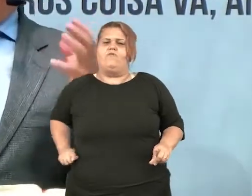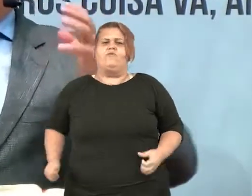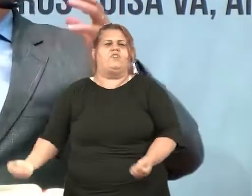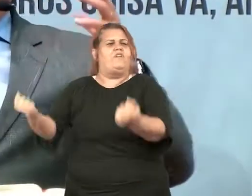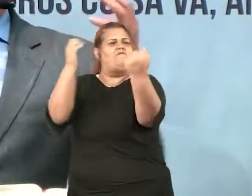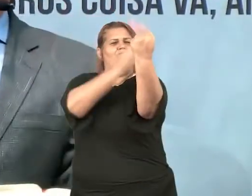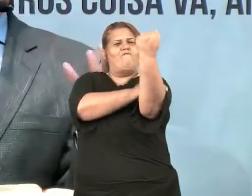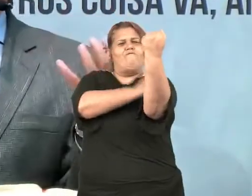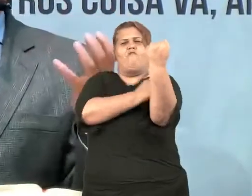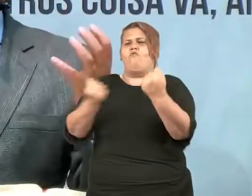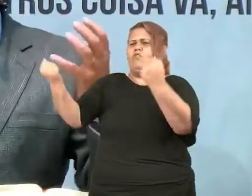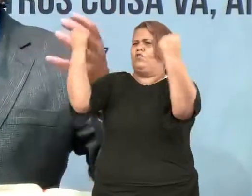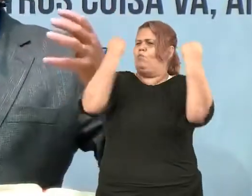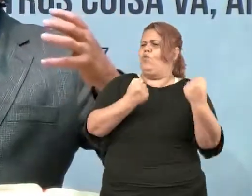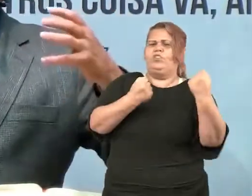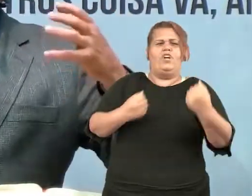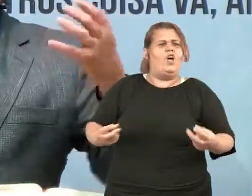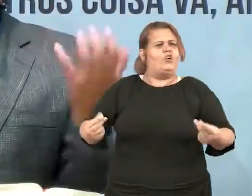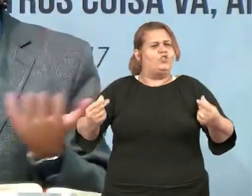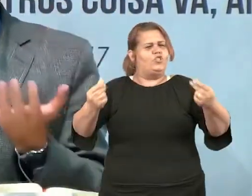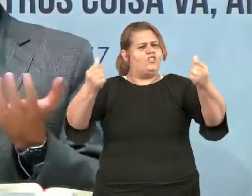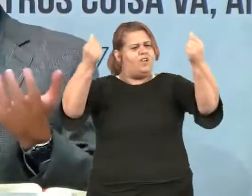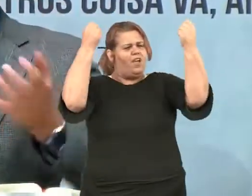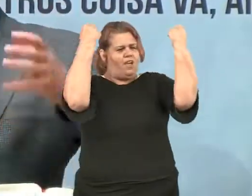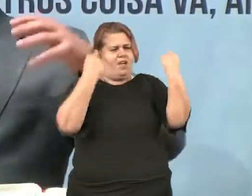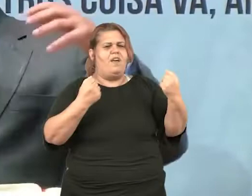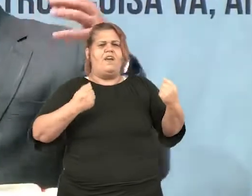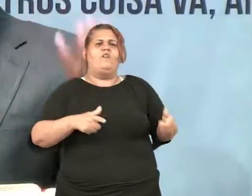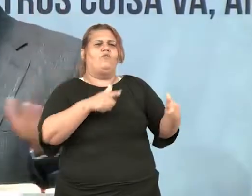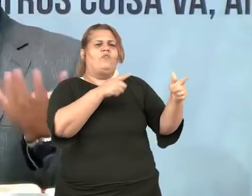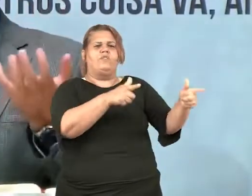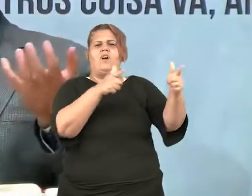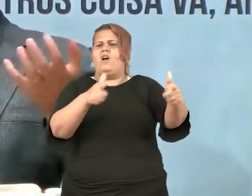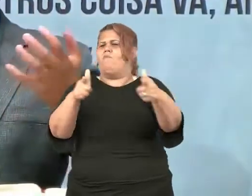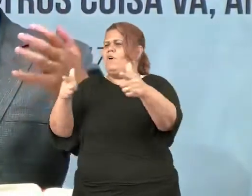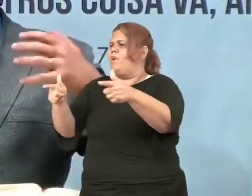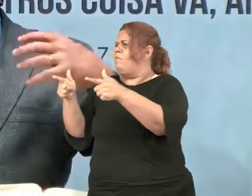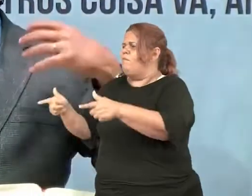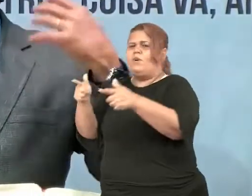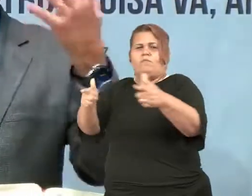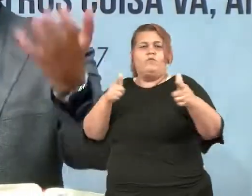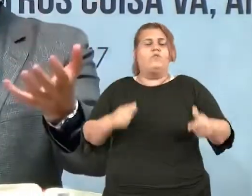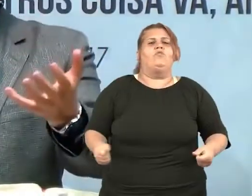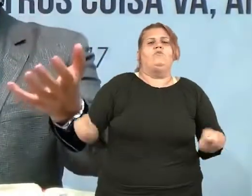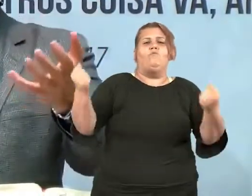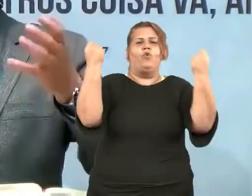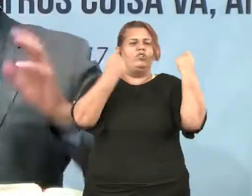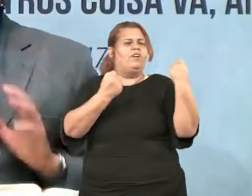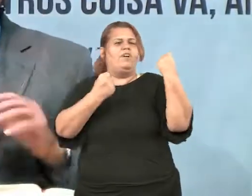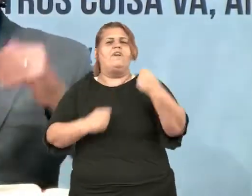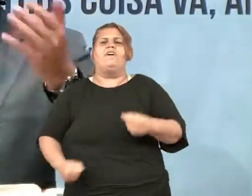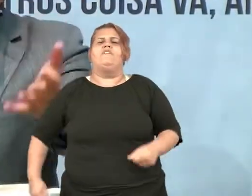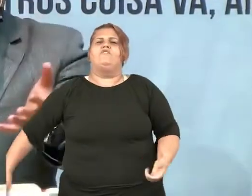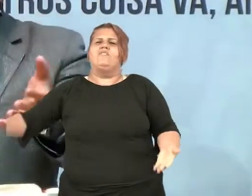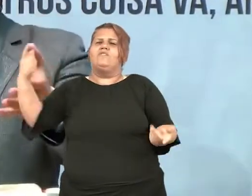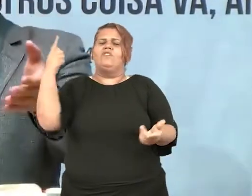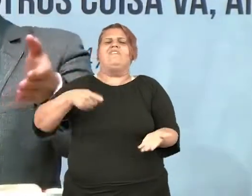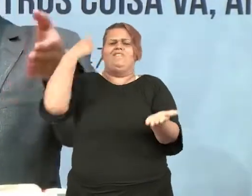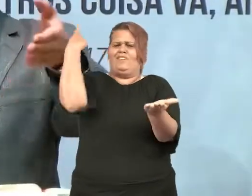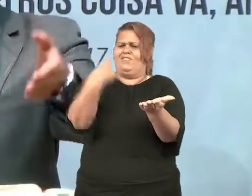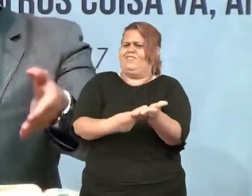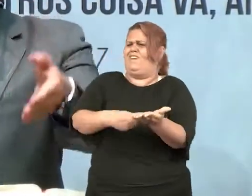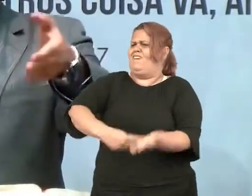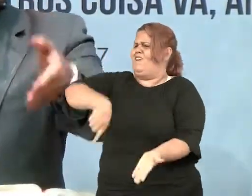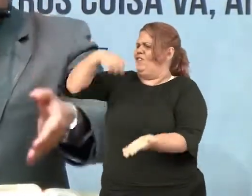tanta força, com tanto poder, com tanto militarismo, com tantas armas bélicas, com tanto poder de decisão e de